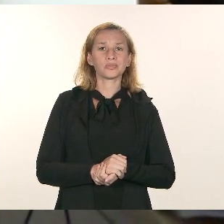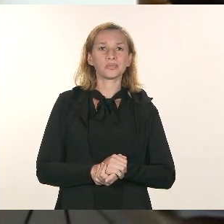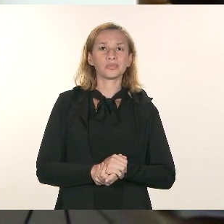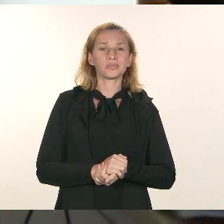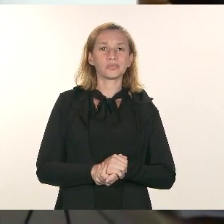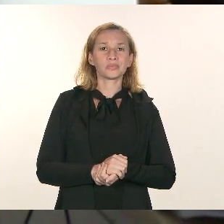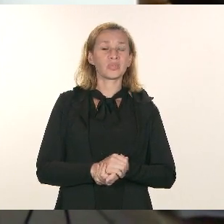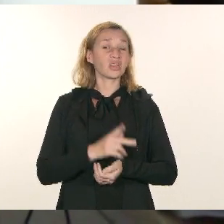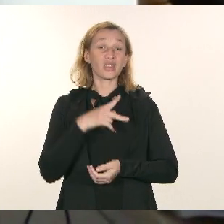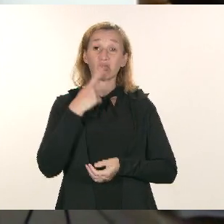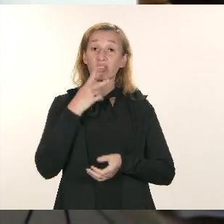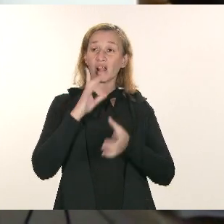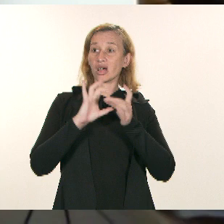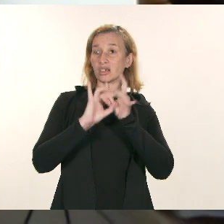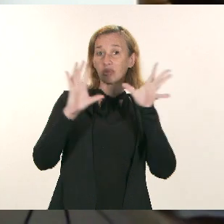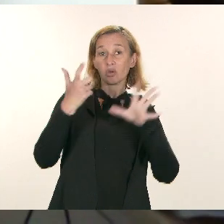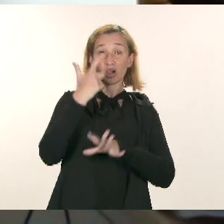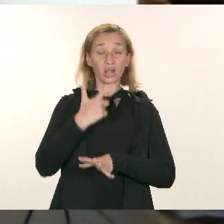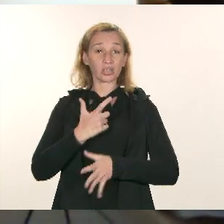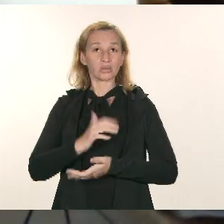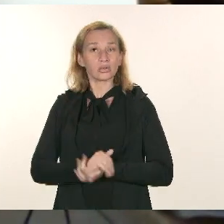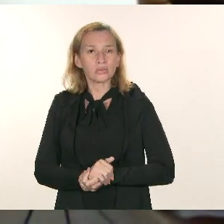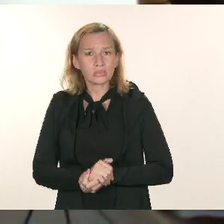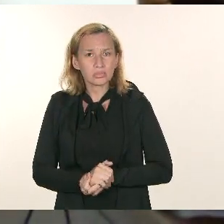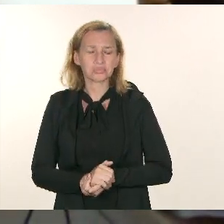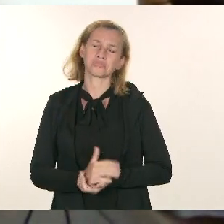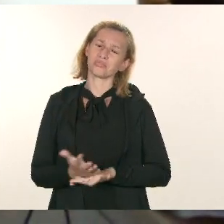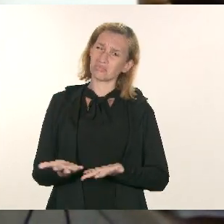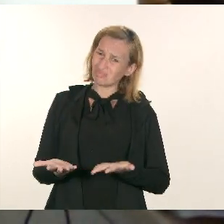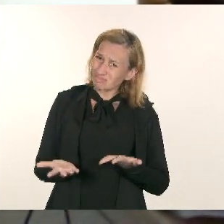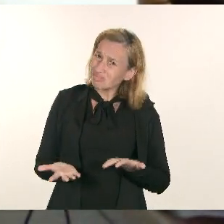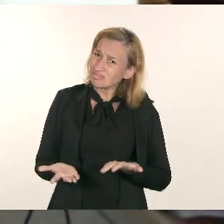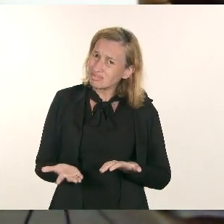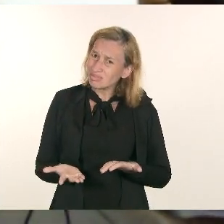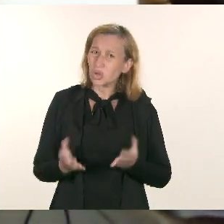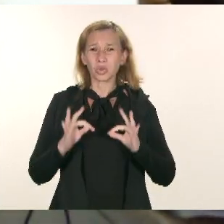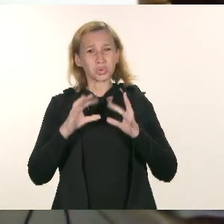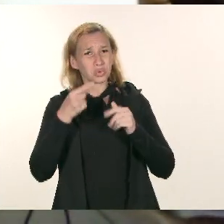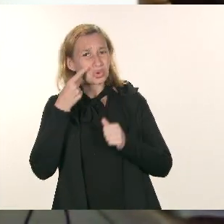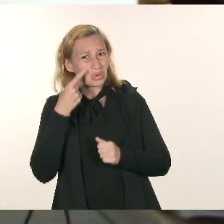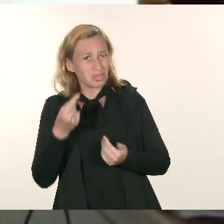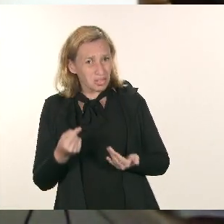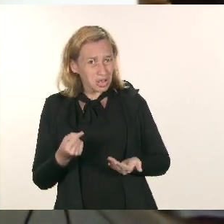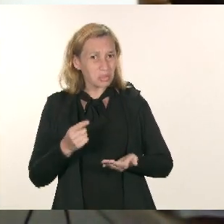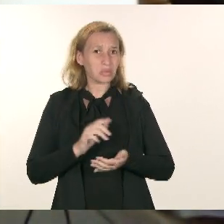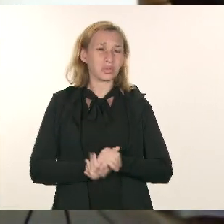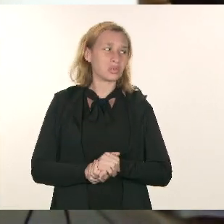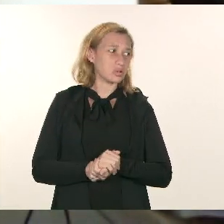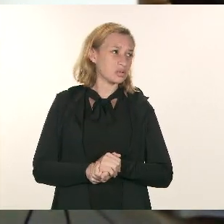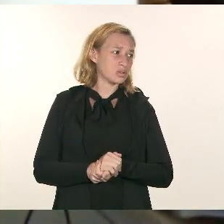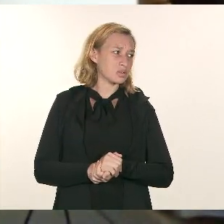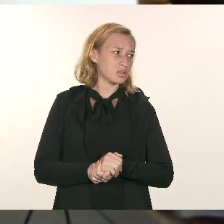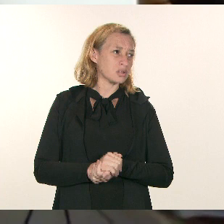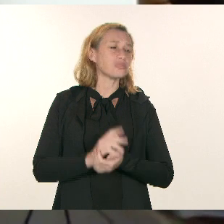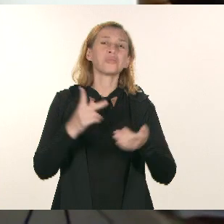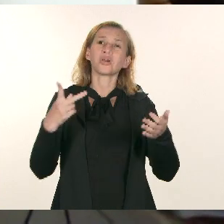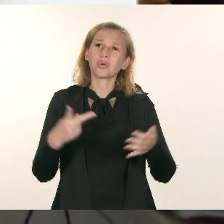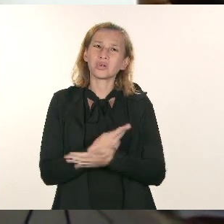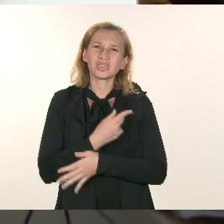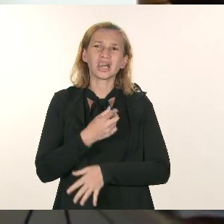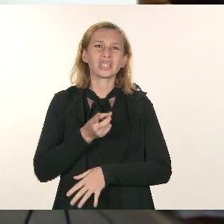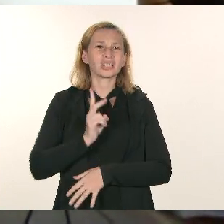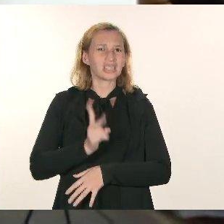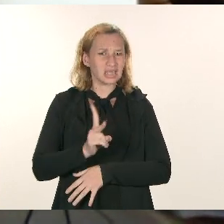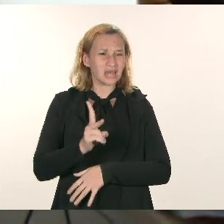ideário democrático. Ora, diante disso tudo, que acontece a cada